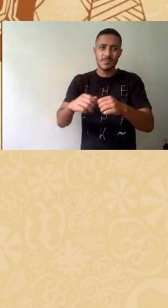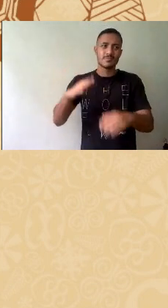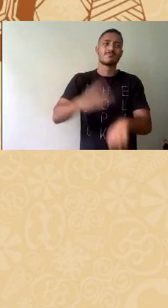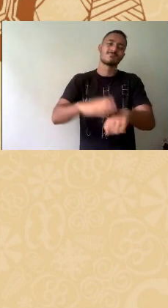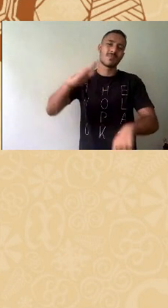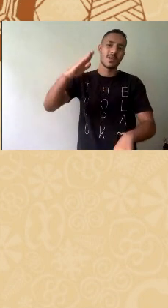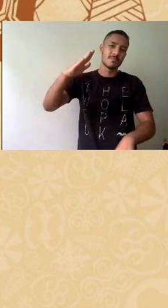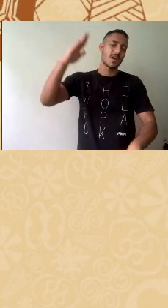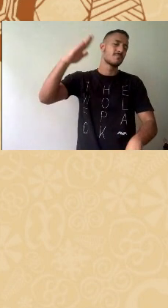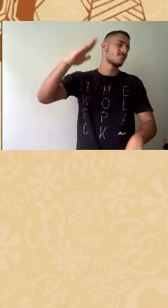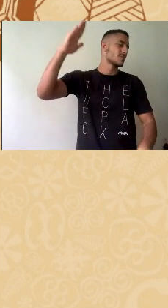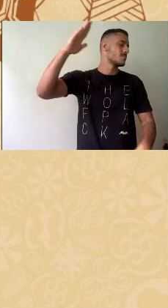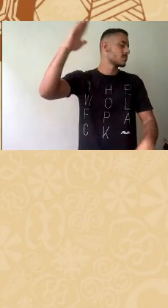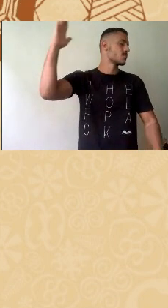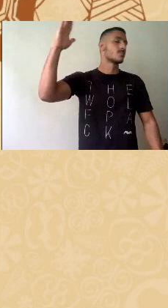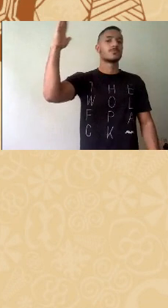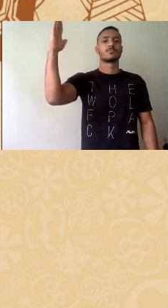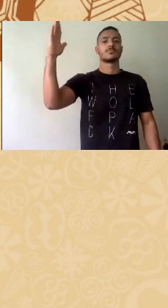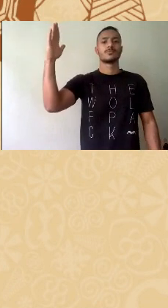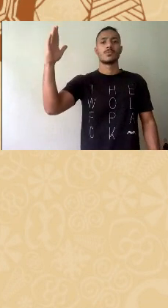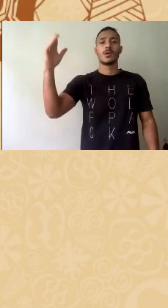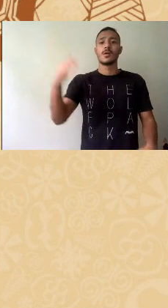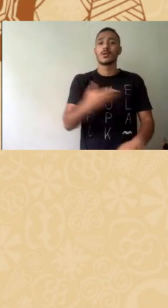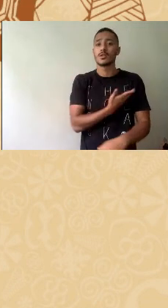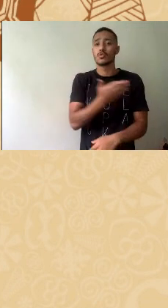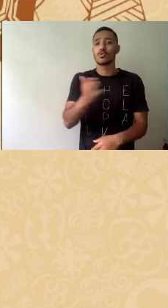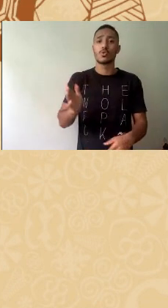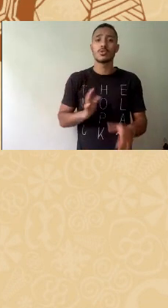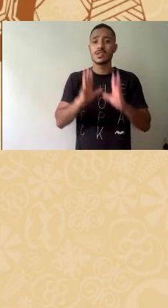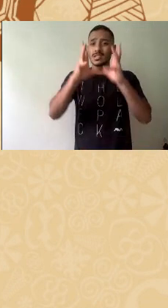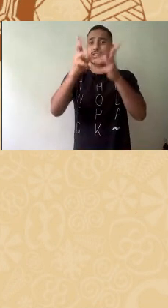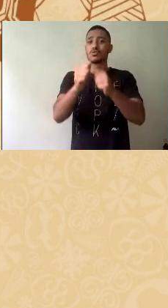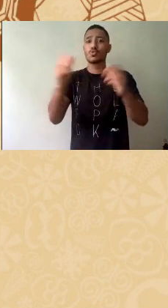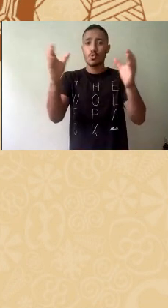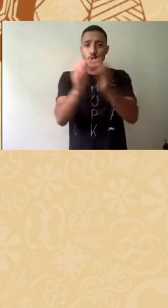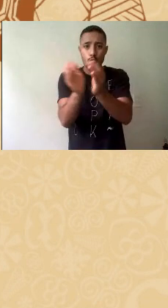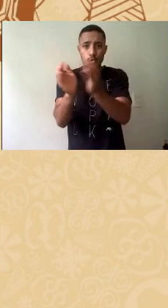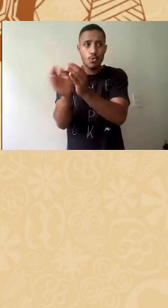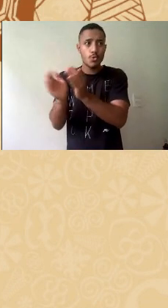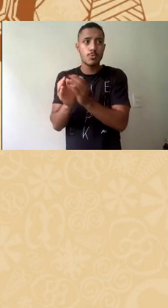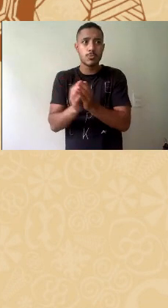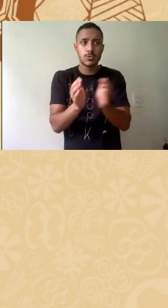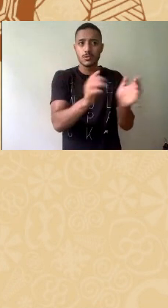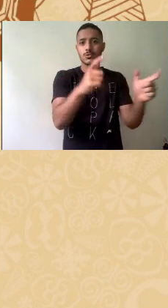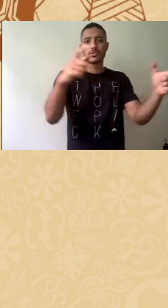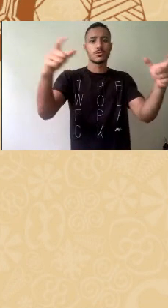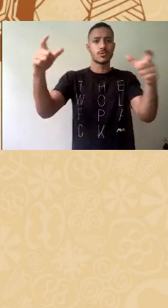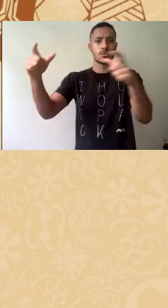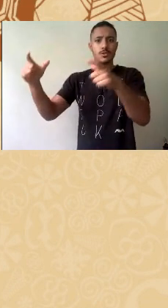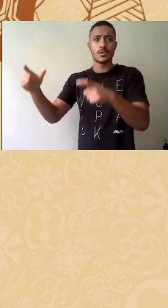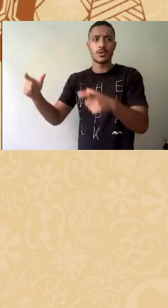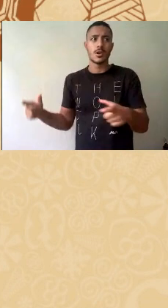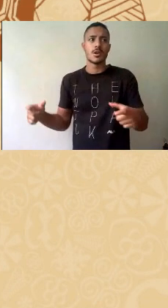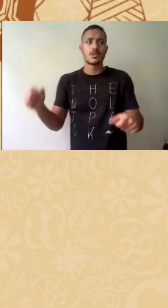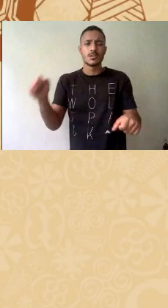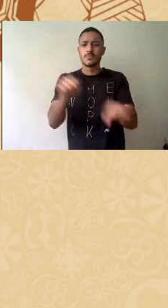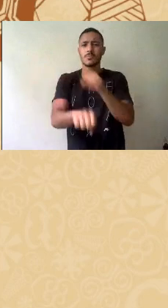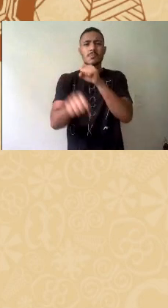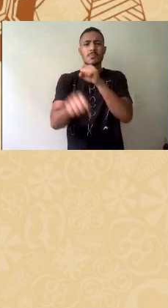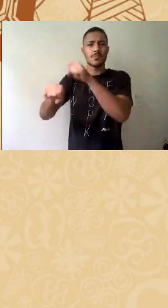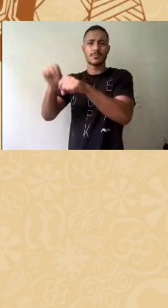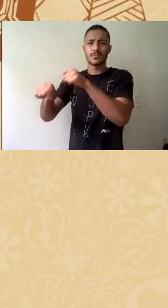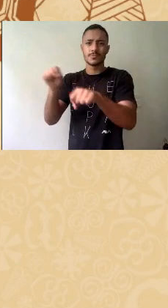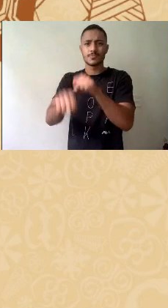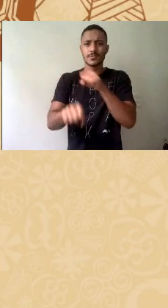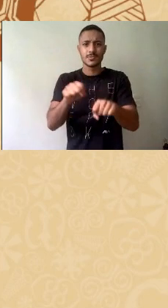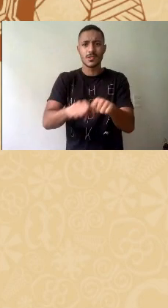todas essas esferas, né, de domínio e branquitude, de matança,